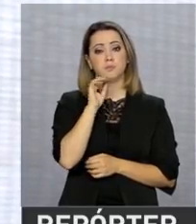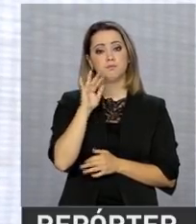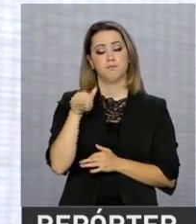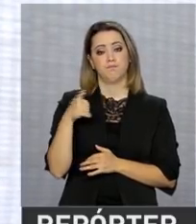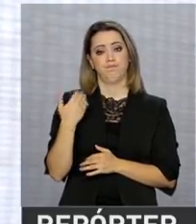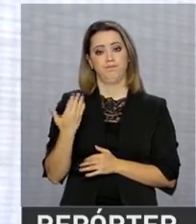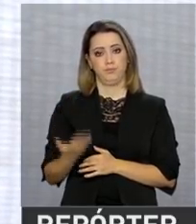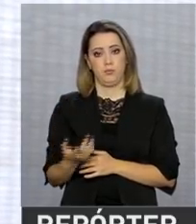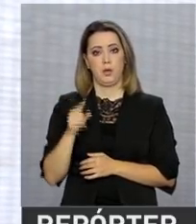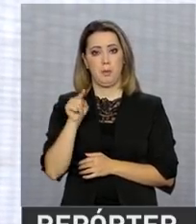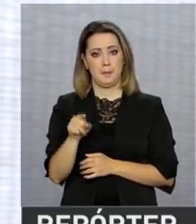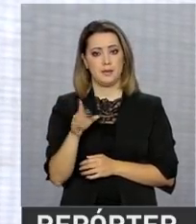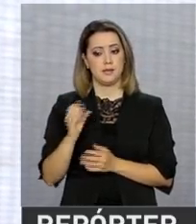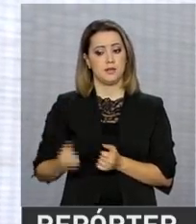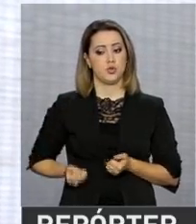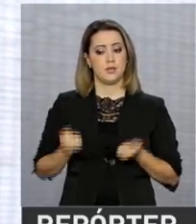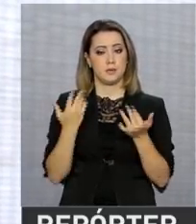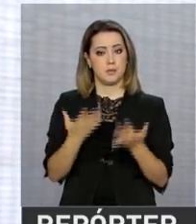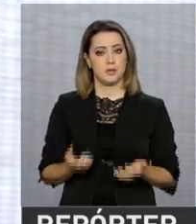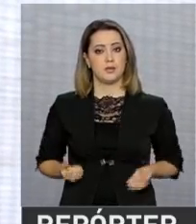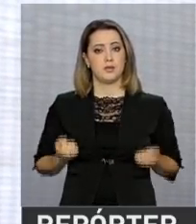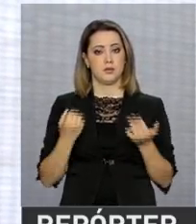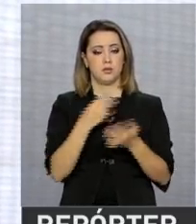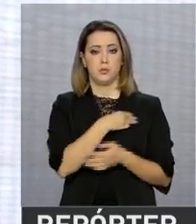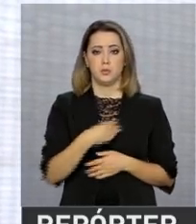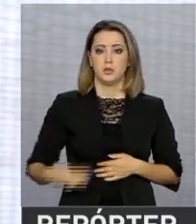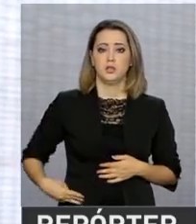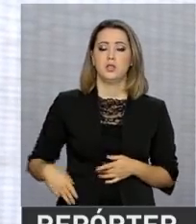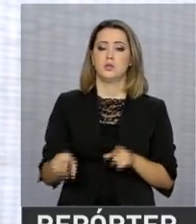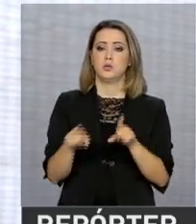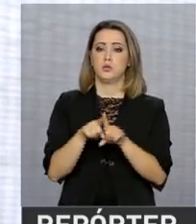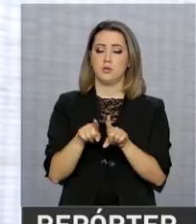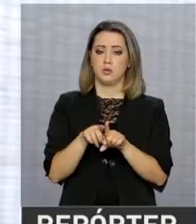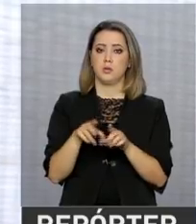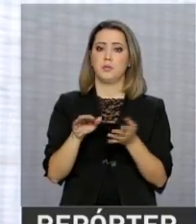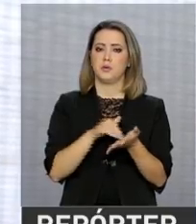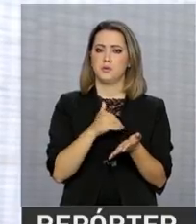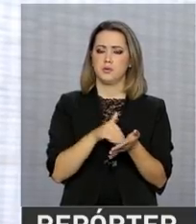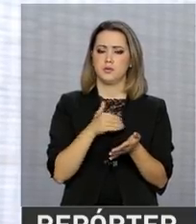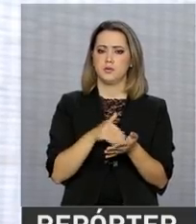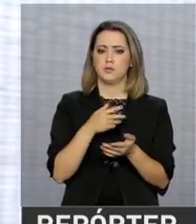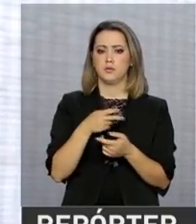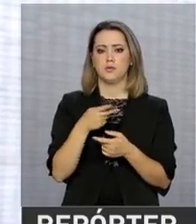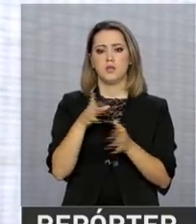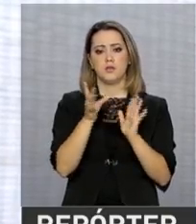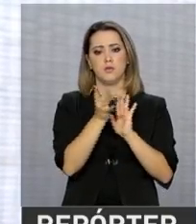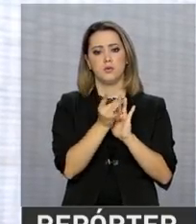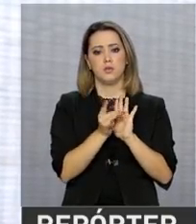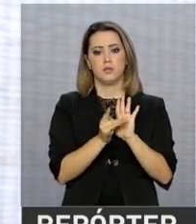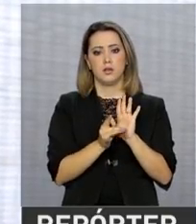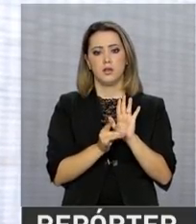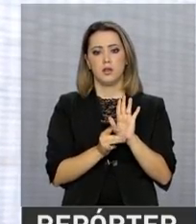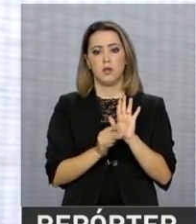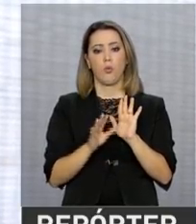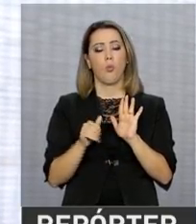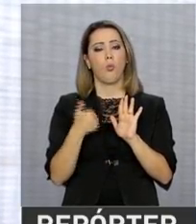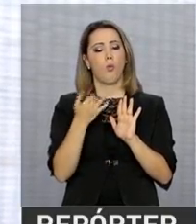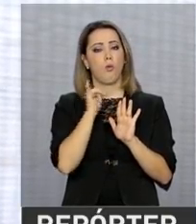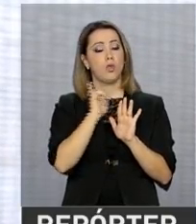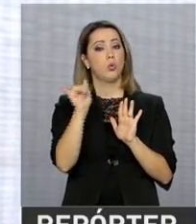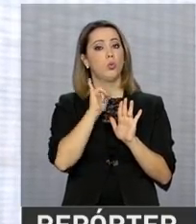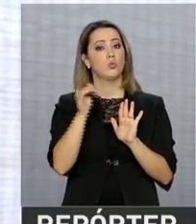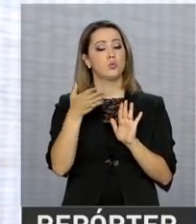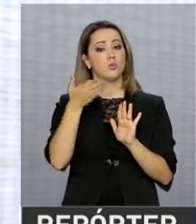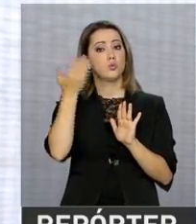Agora, Leandro, do lado das despesas, o ministro e os secretários, eles também devem detalhar o anúncio feito